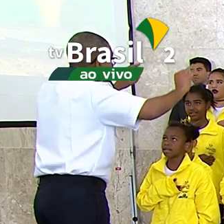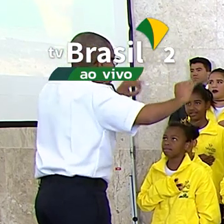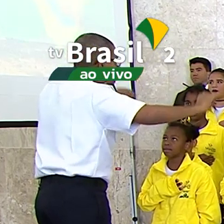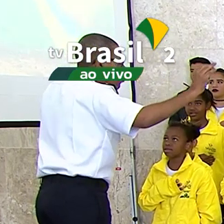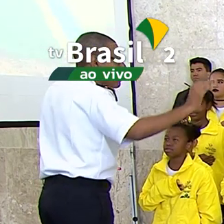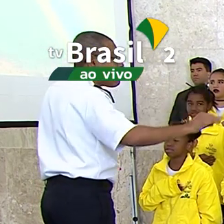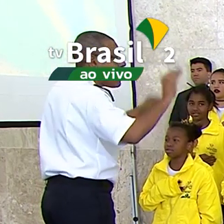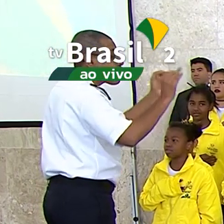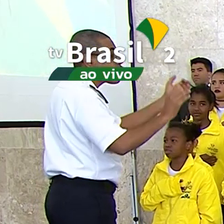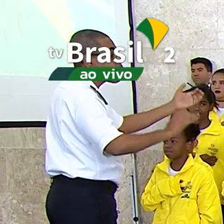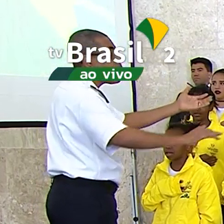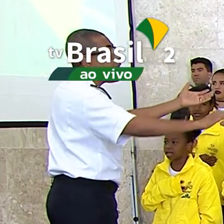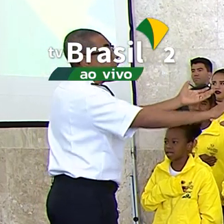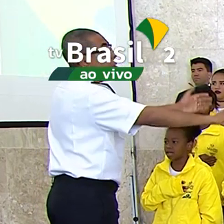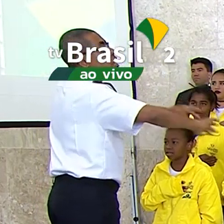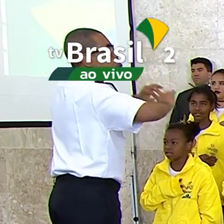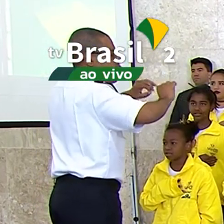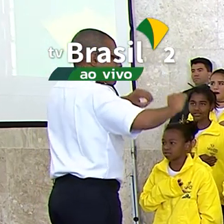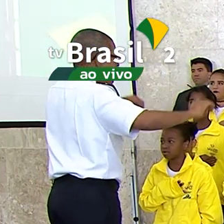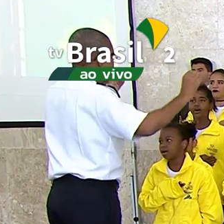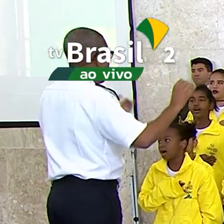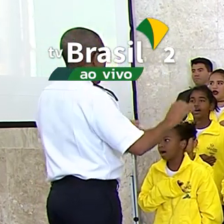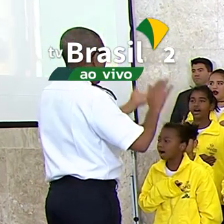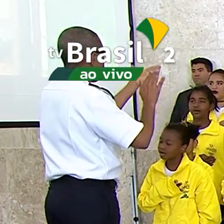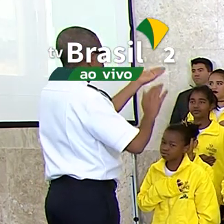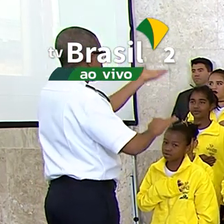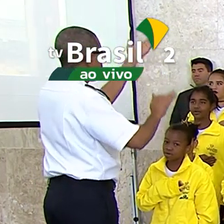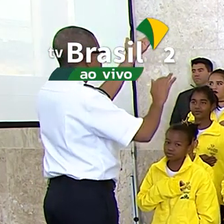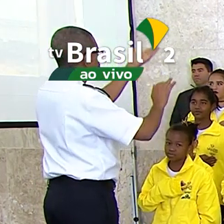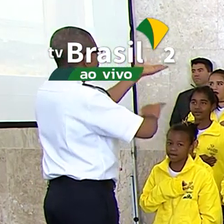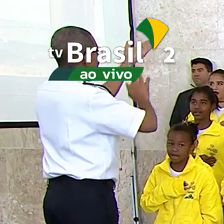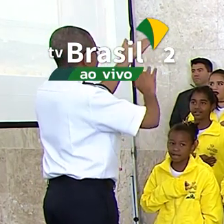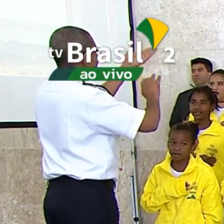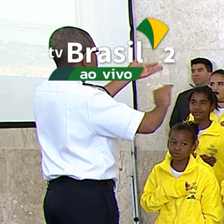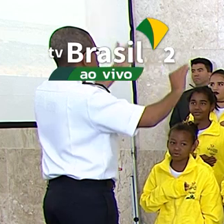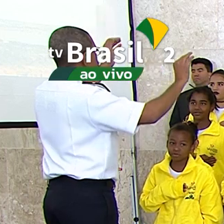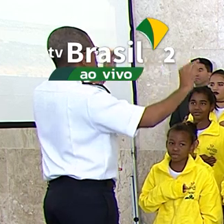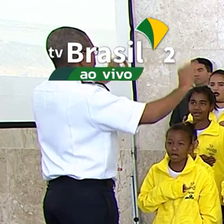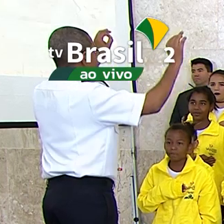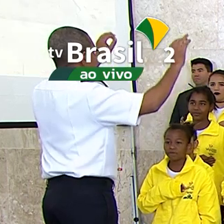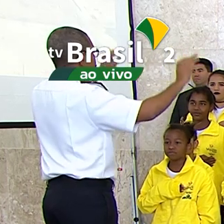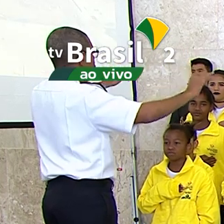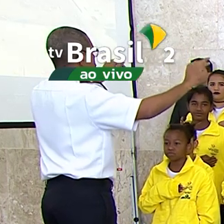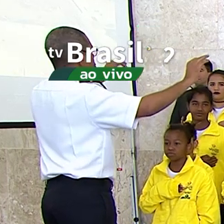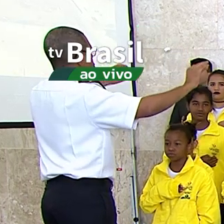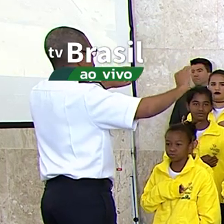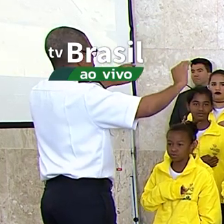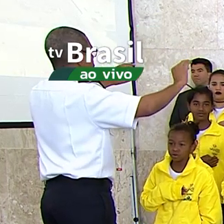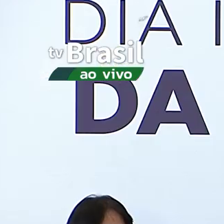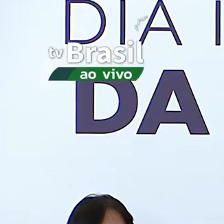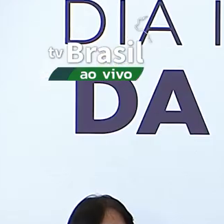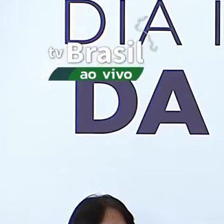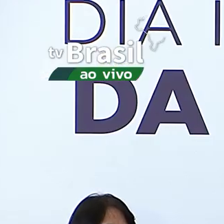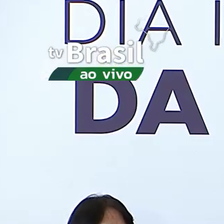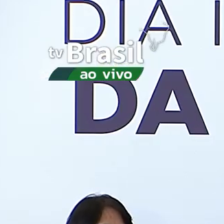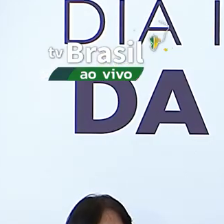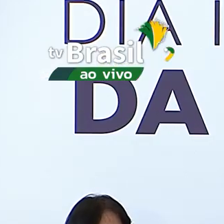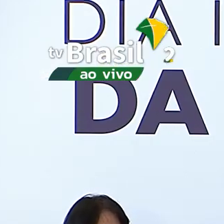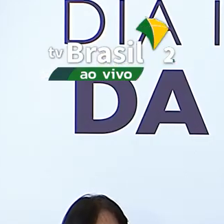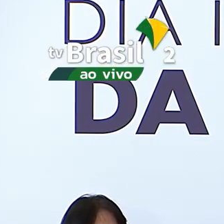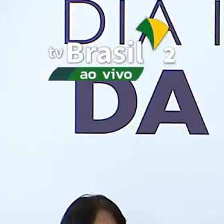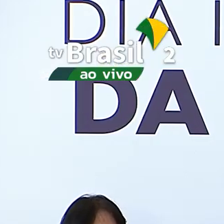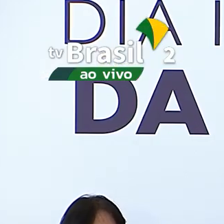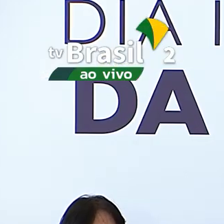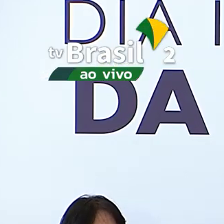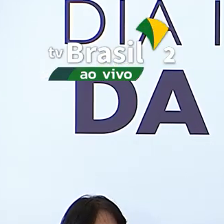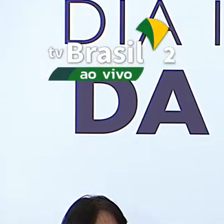Deitado eternamente em berço esplêndido, a som do mar e a luz do céu profundo,